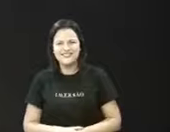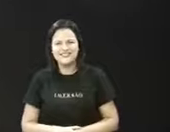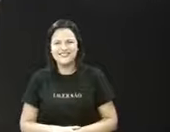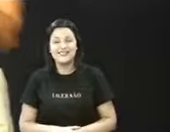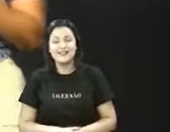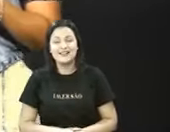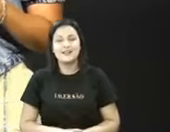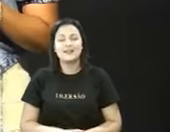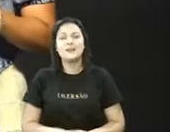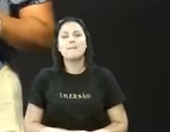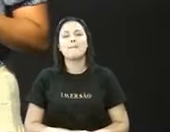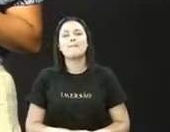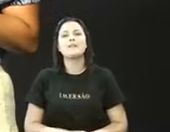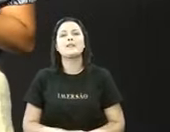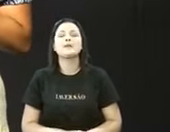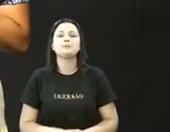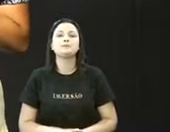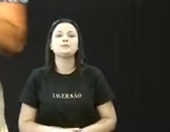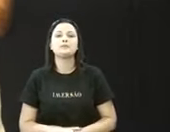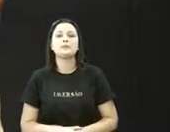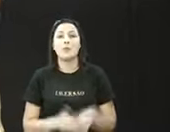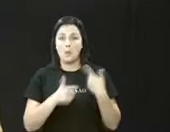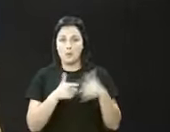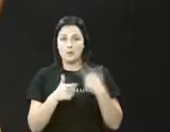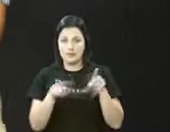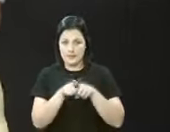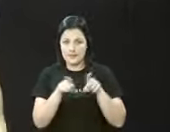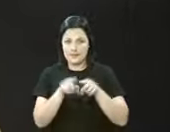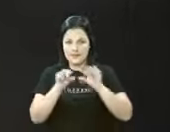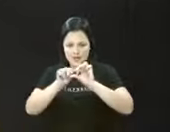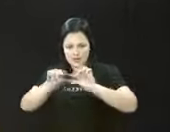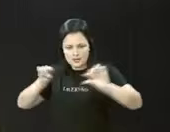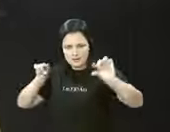E sabe qual é o problema também de ser flecha, Midian? É que antes de ir para frente...